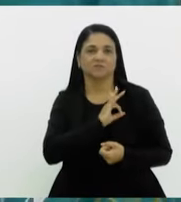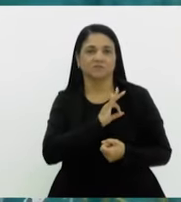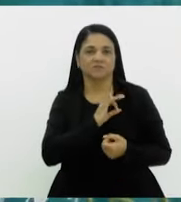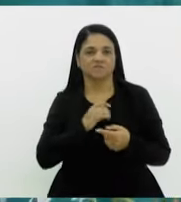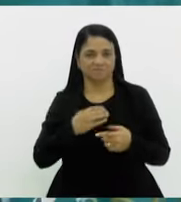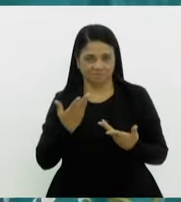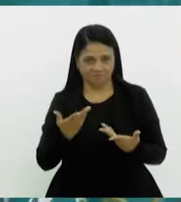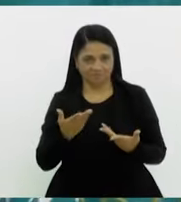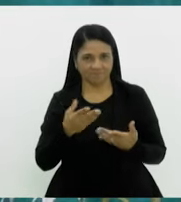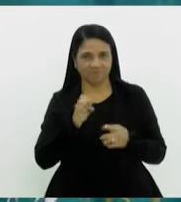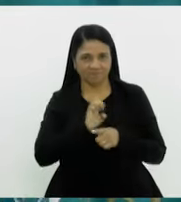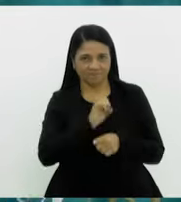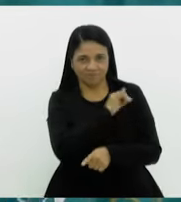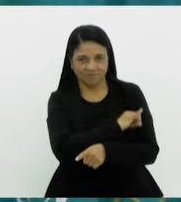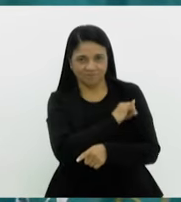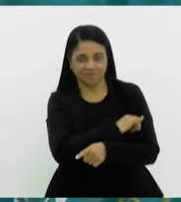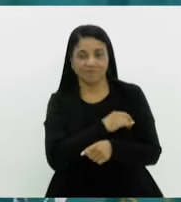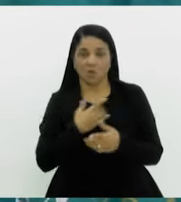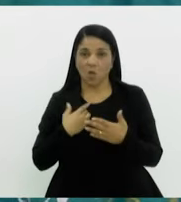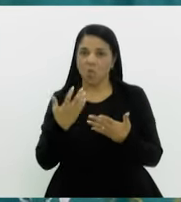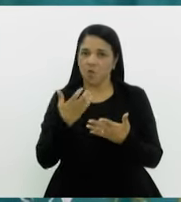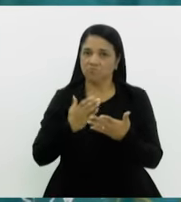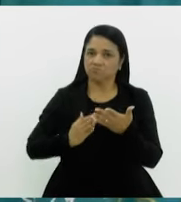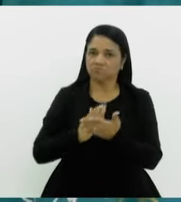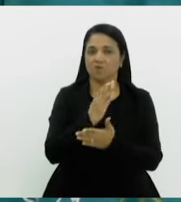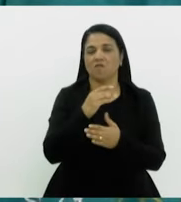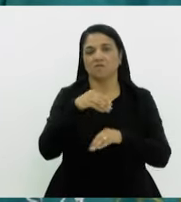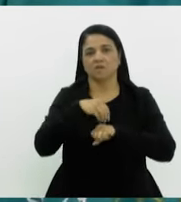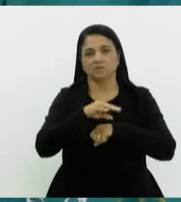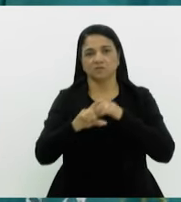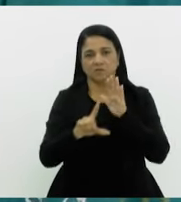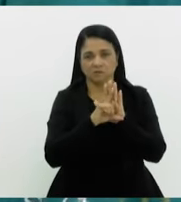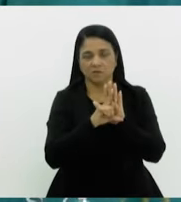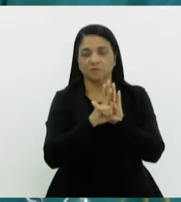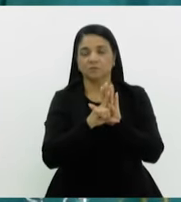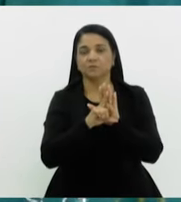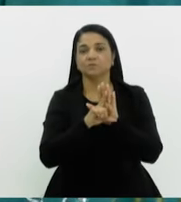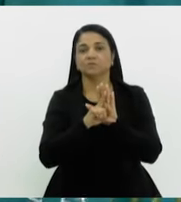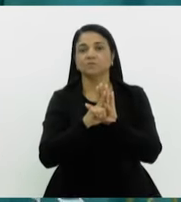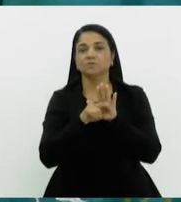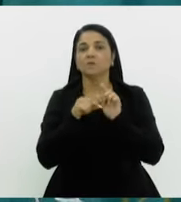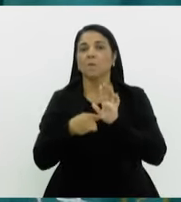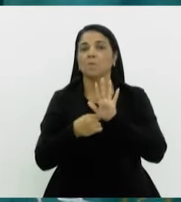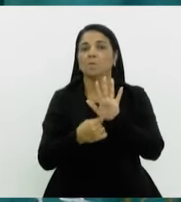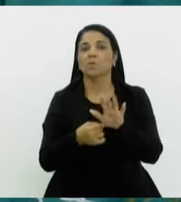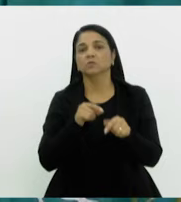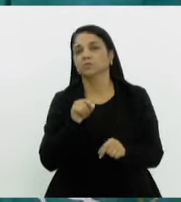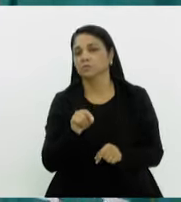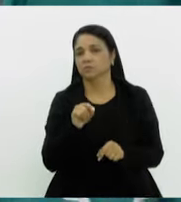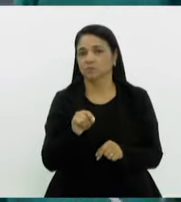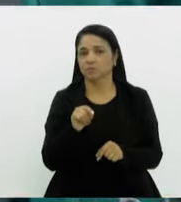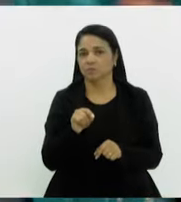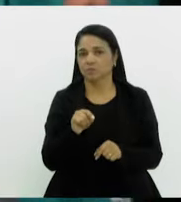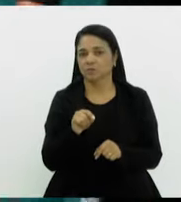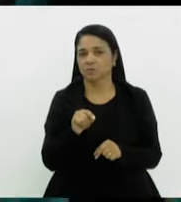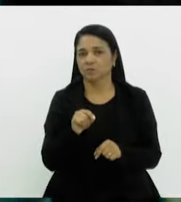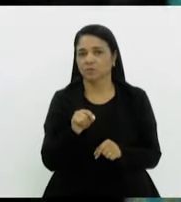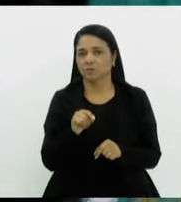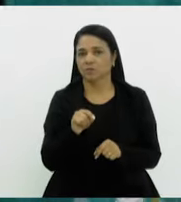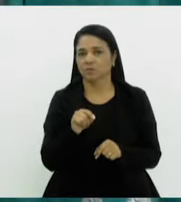Janeiro. Então, espero que a gente aprove essa indicação, justamente porque traz aí